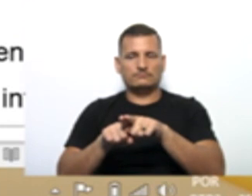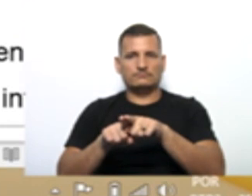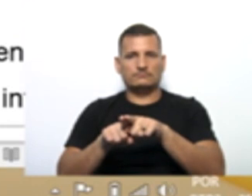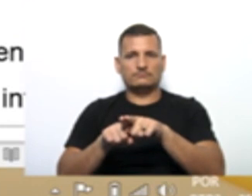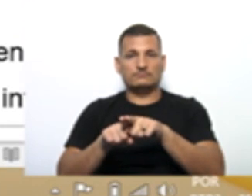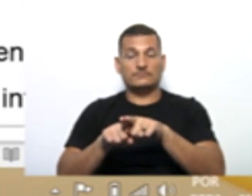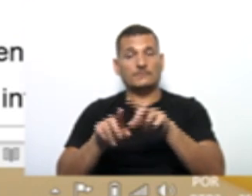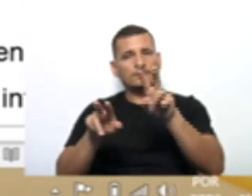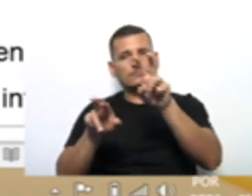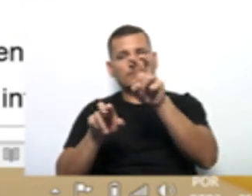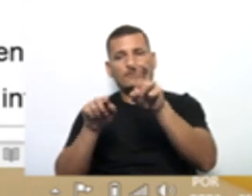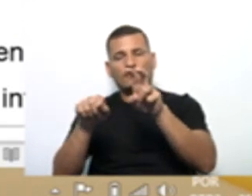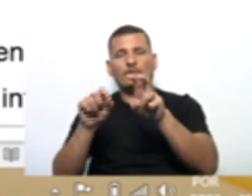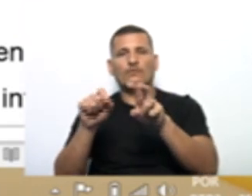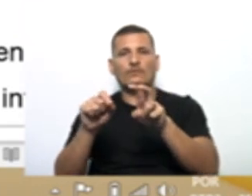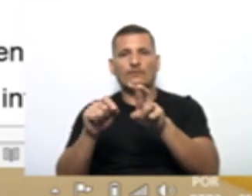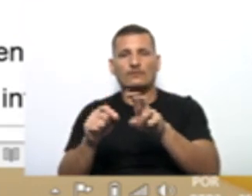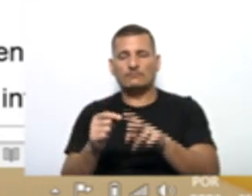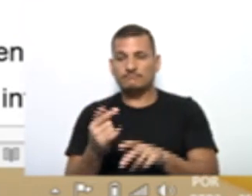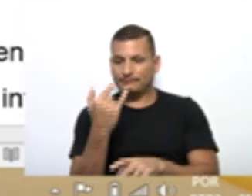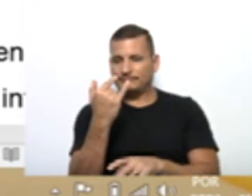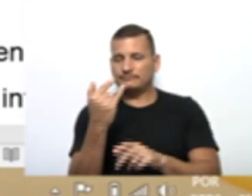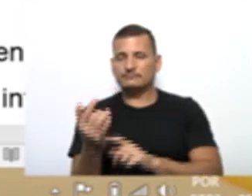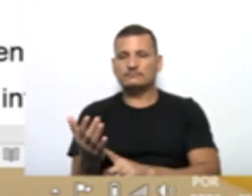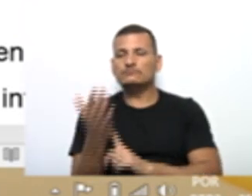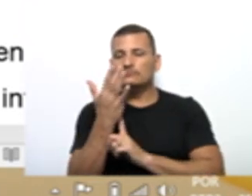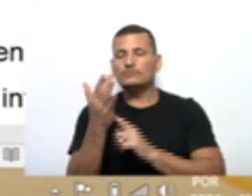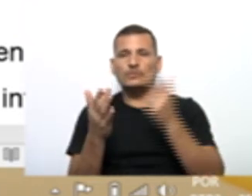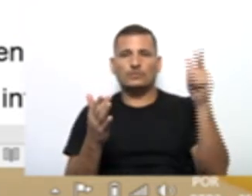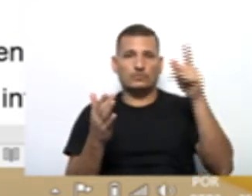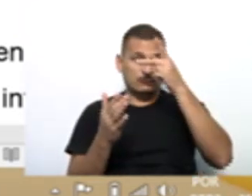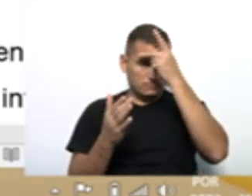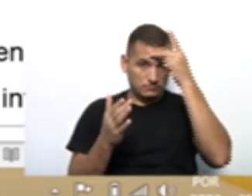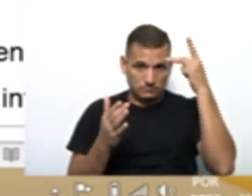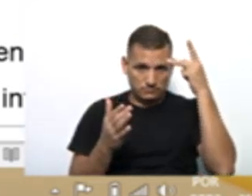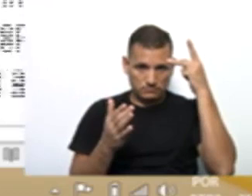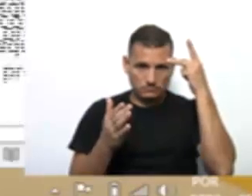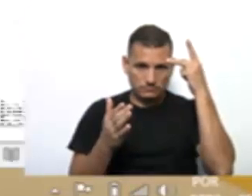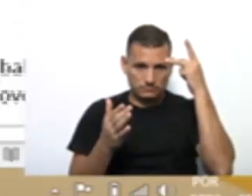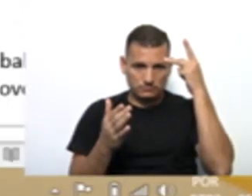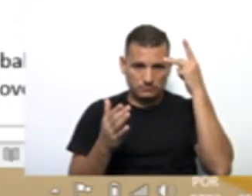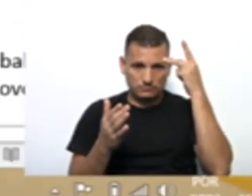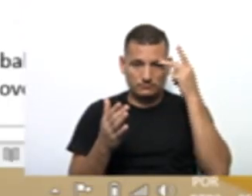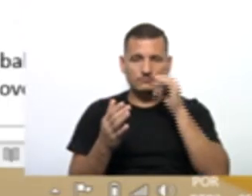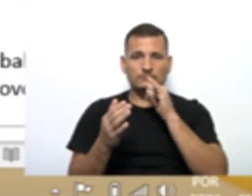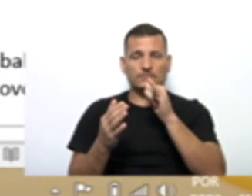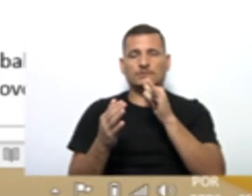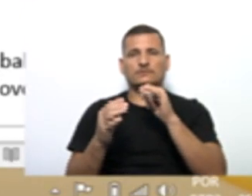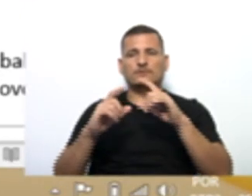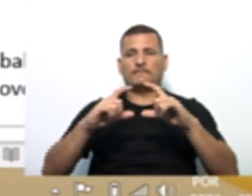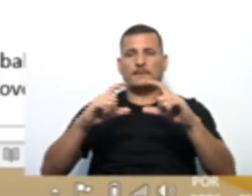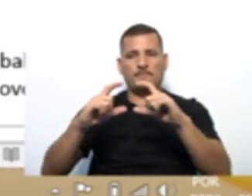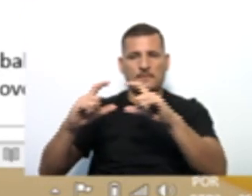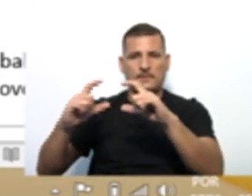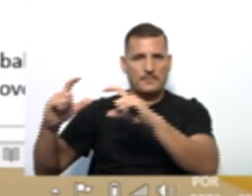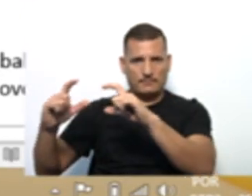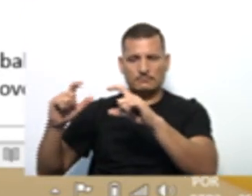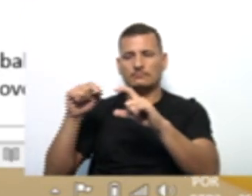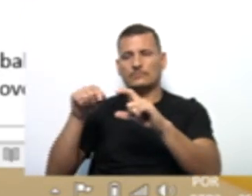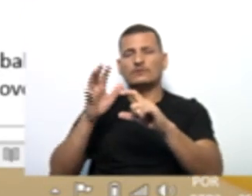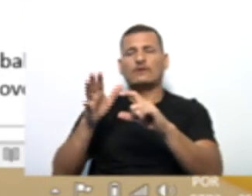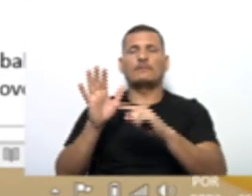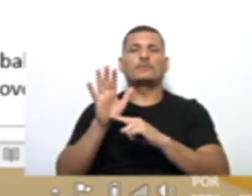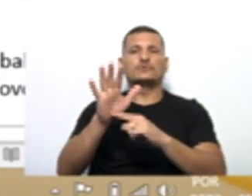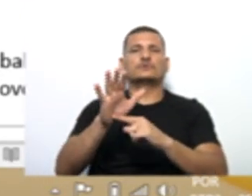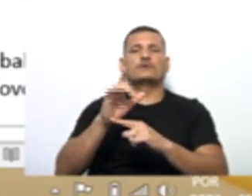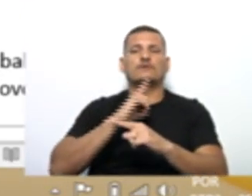está destacando aquela fala de outra pessoa. Quando você coloca um recuo, aí você já está mostrando um